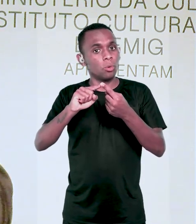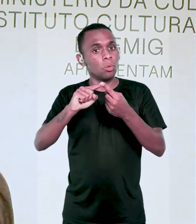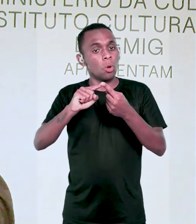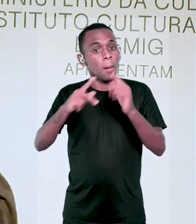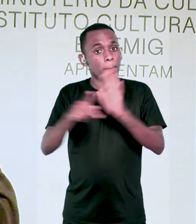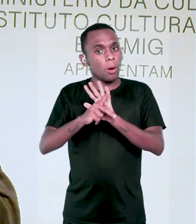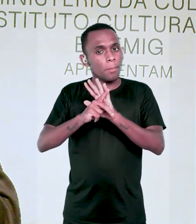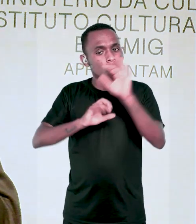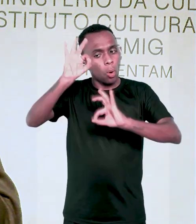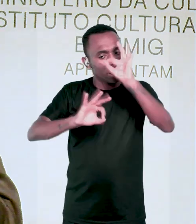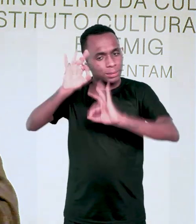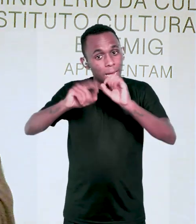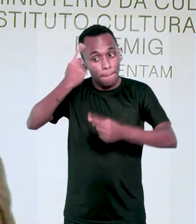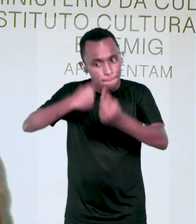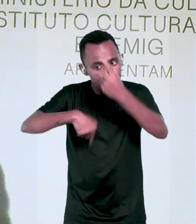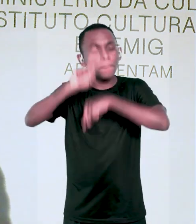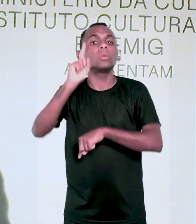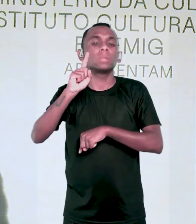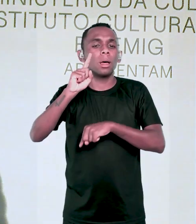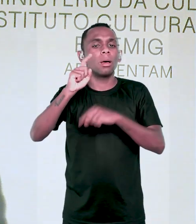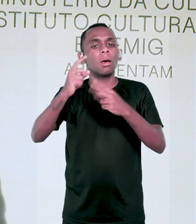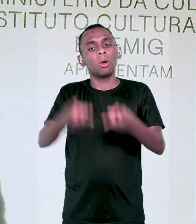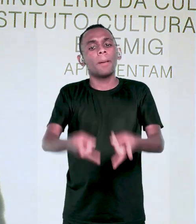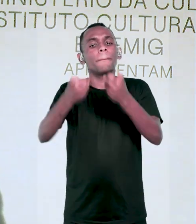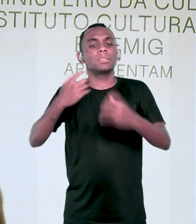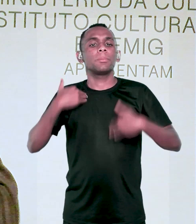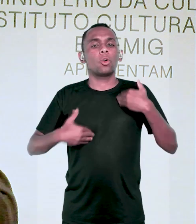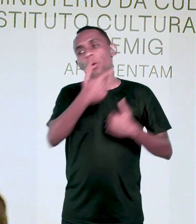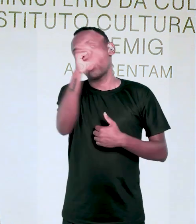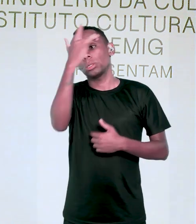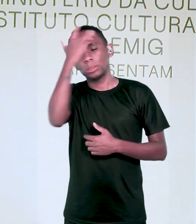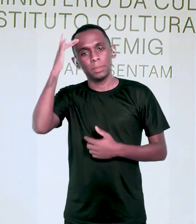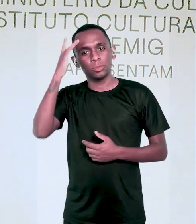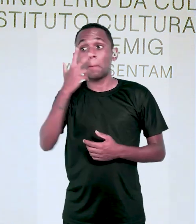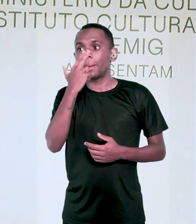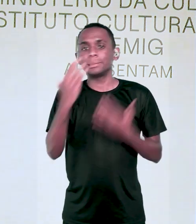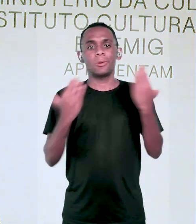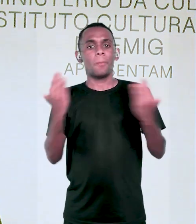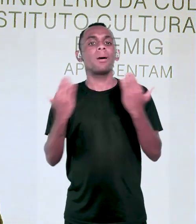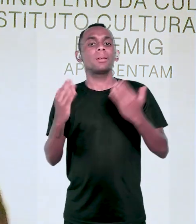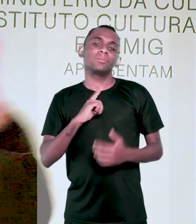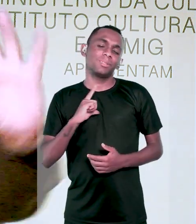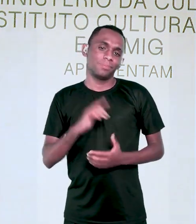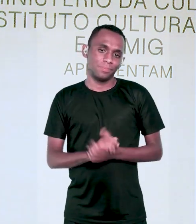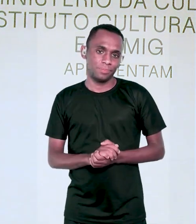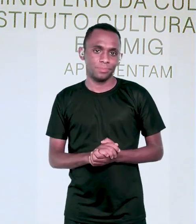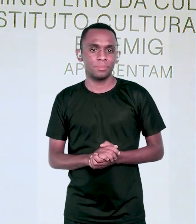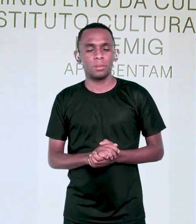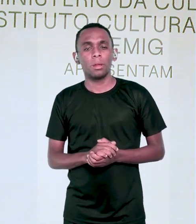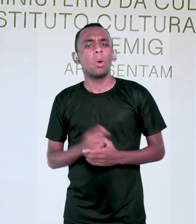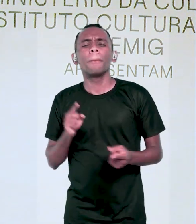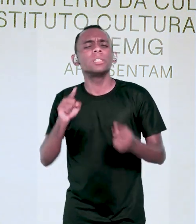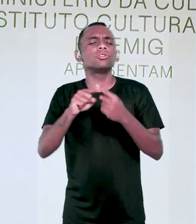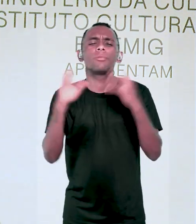complexa e difícil porque ela é uma construção interior ela não é essa